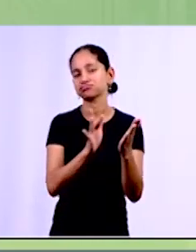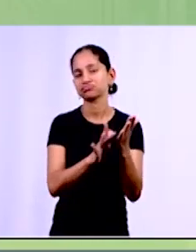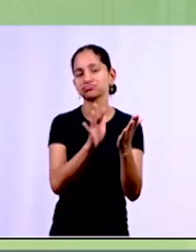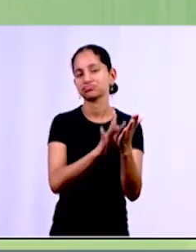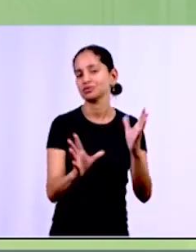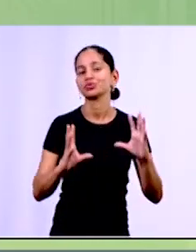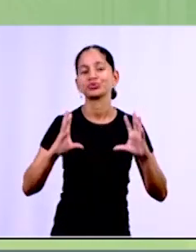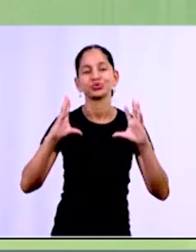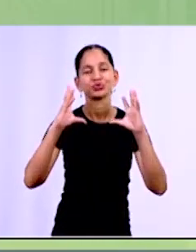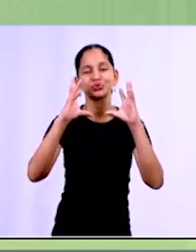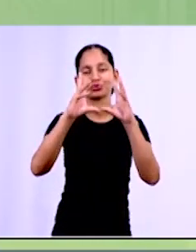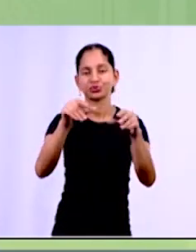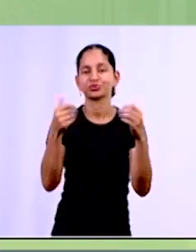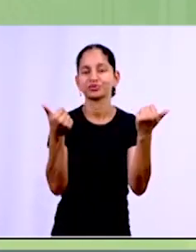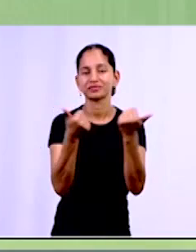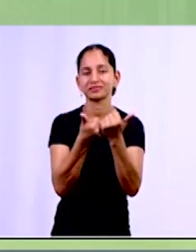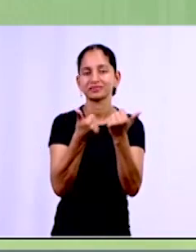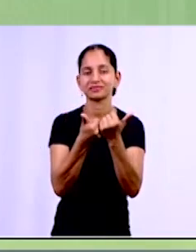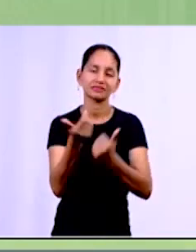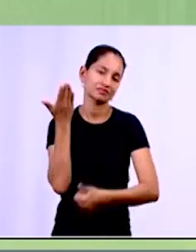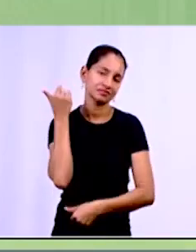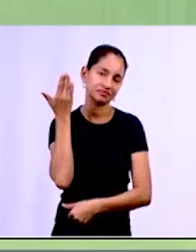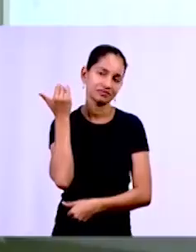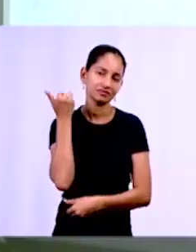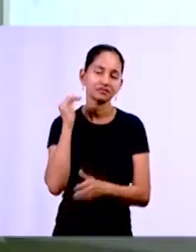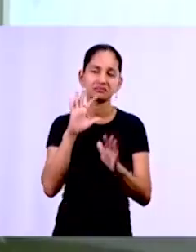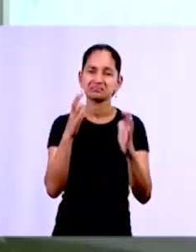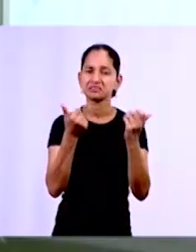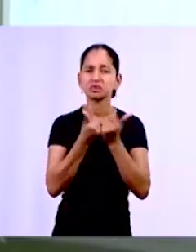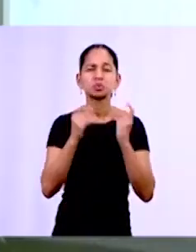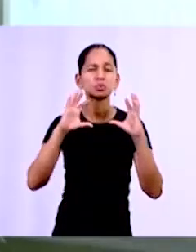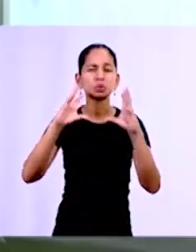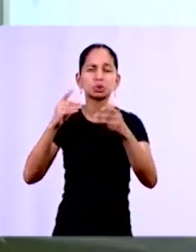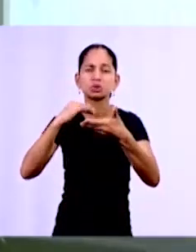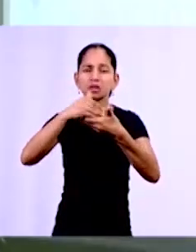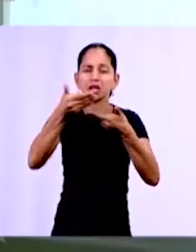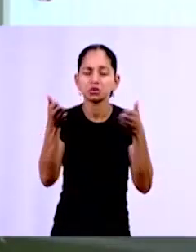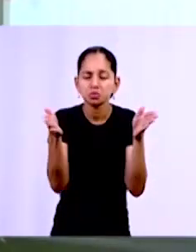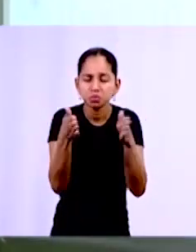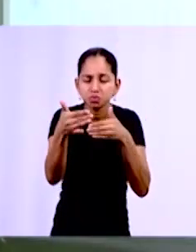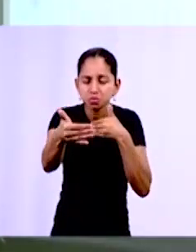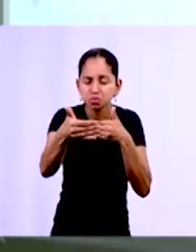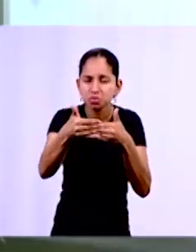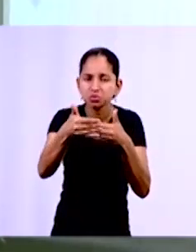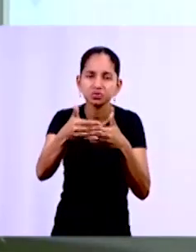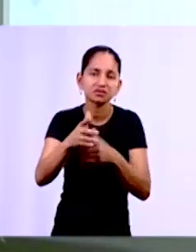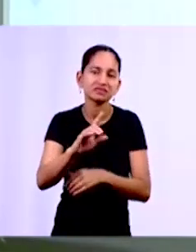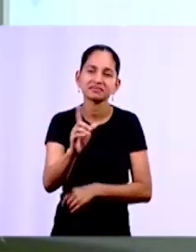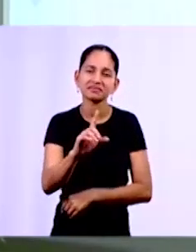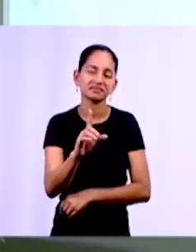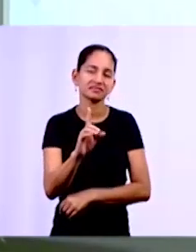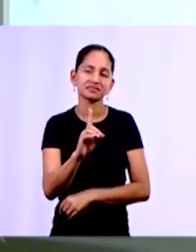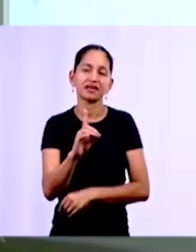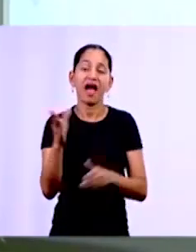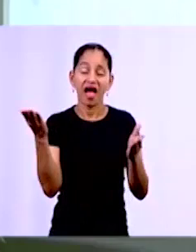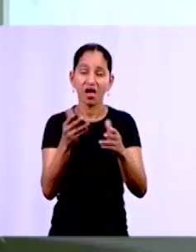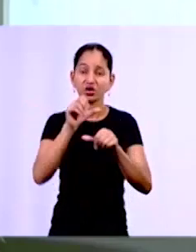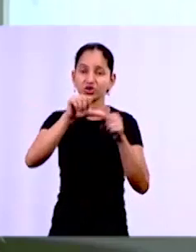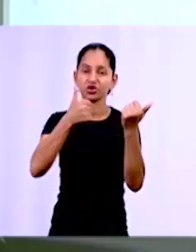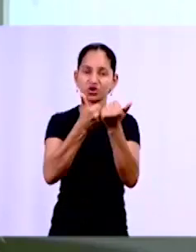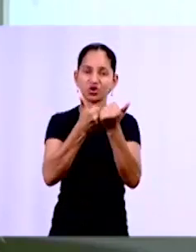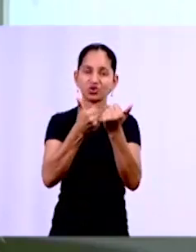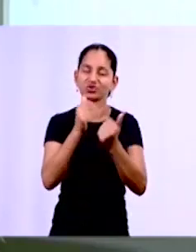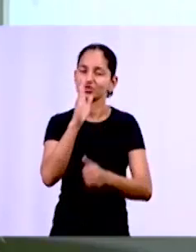Os netbooks foram substituídos. Até uns 3 anos atrás, todo mundo comprava um netbook, porque era um computador que custava R$600, R$700, R$800.